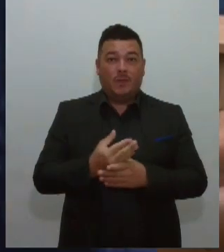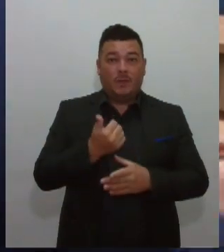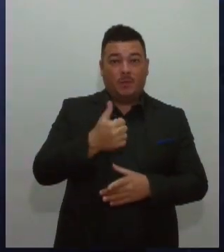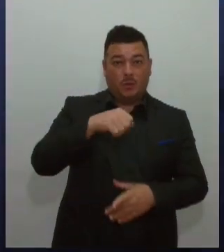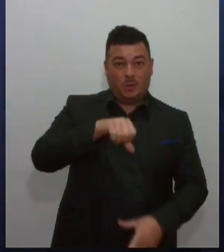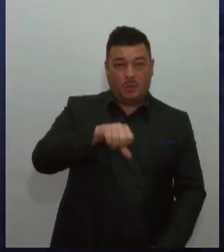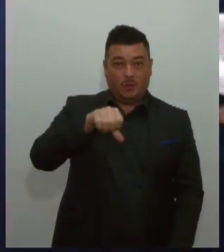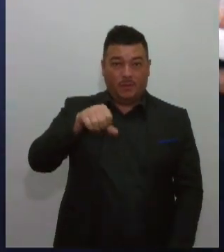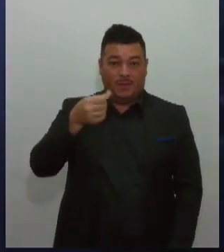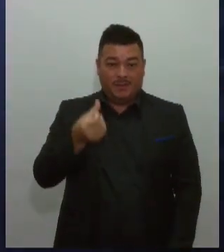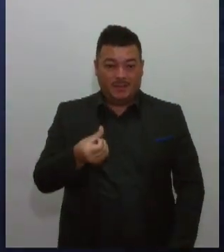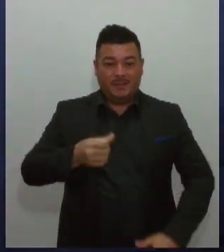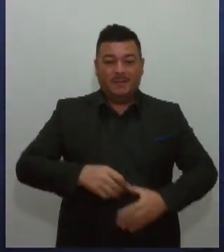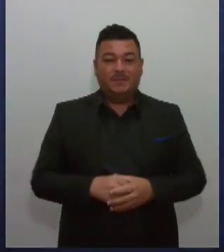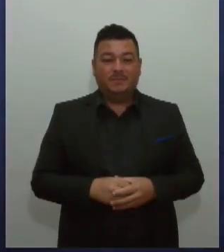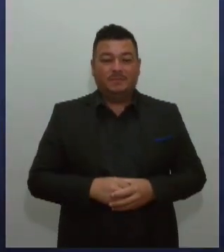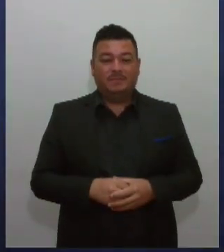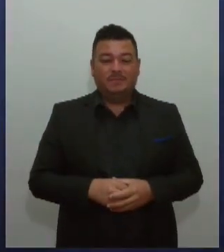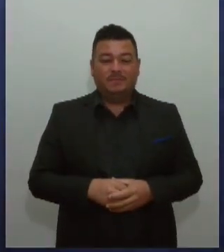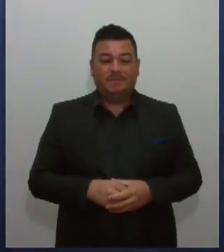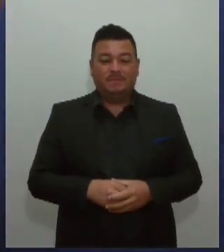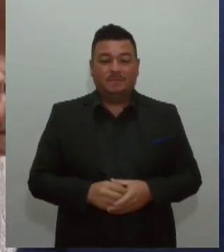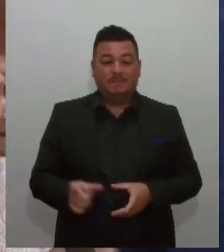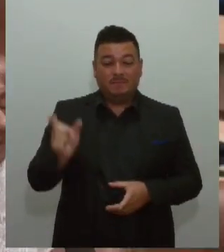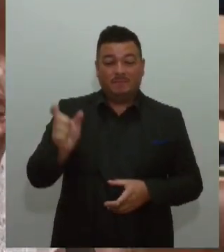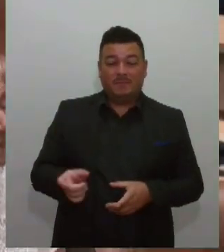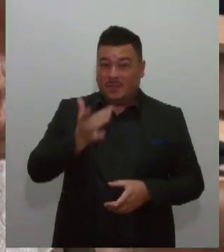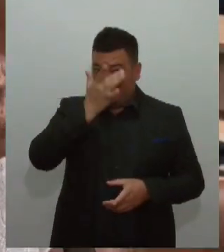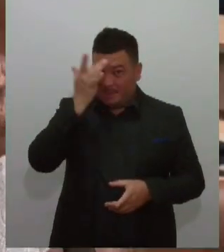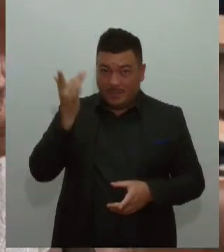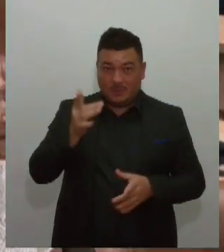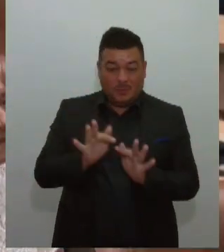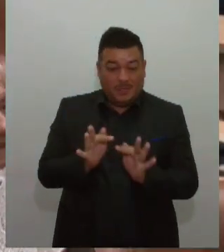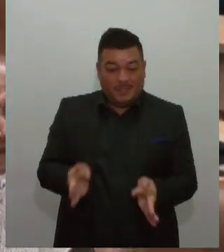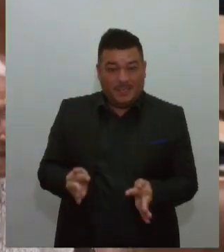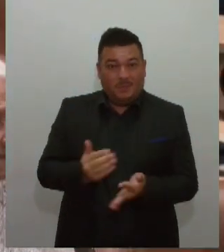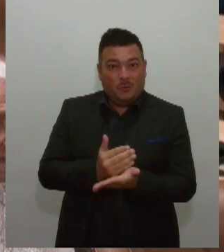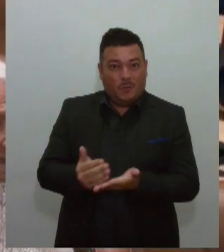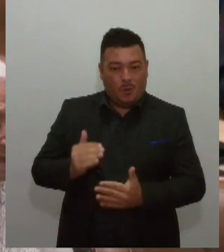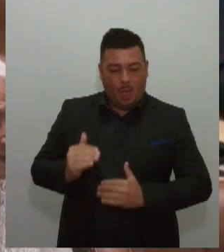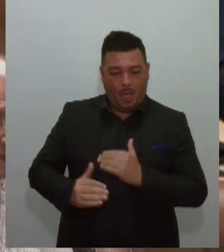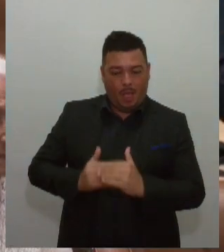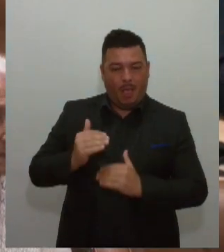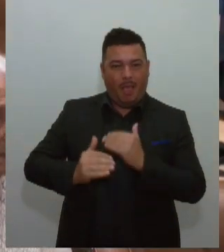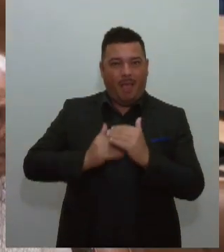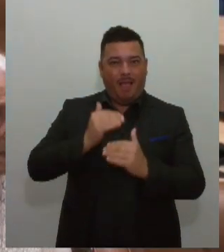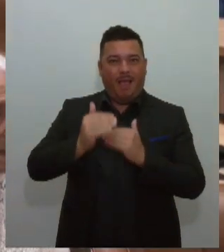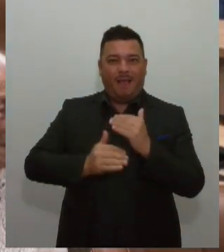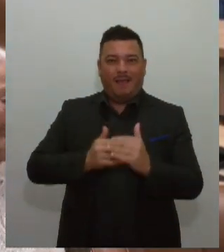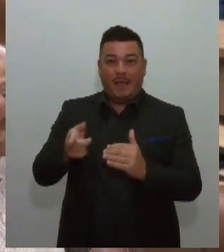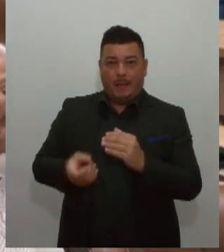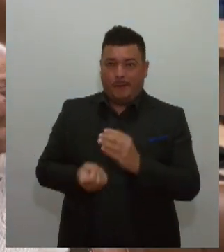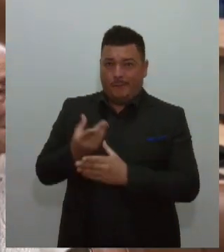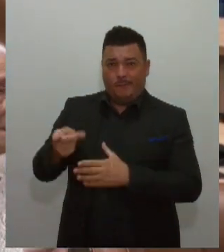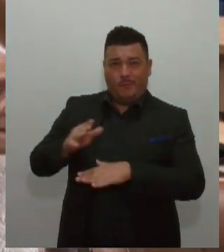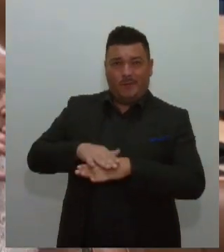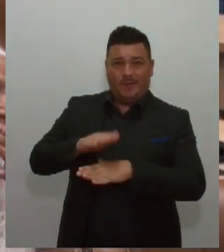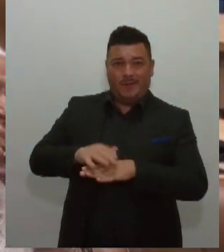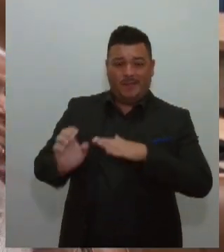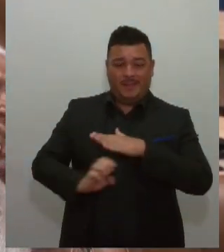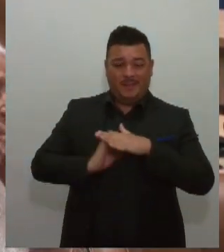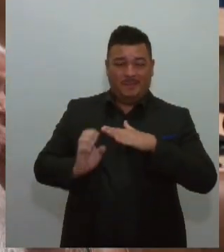1996. Muito orgulho, né? Porque é uma pessoa que veio de baixo, cresceu, né? Foi um fundador da empresa e